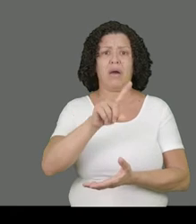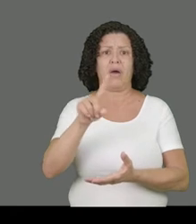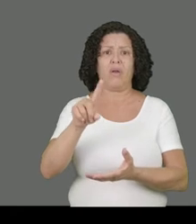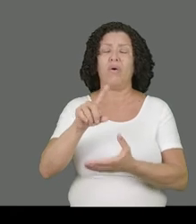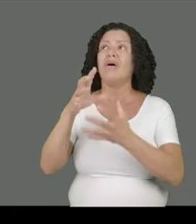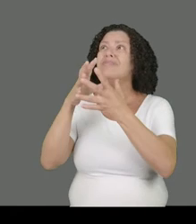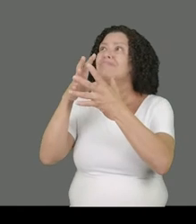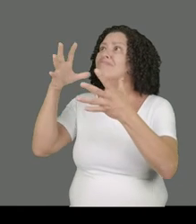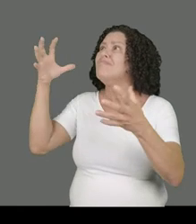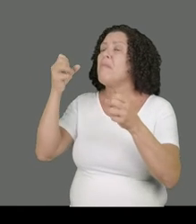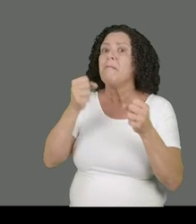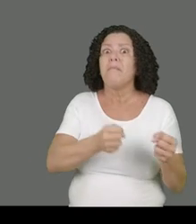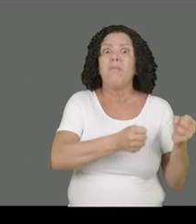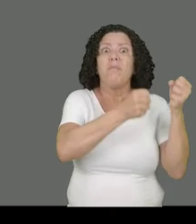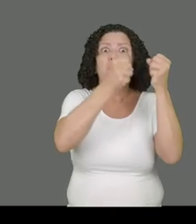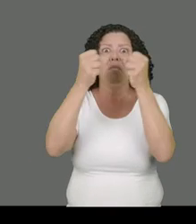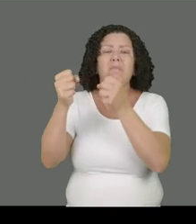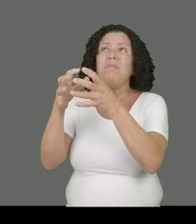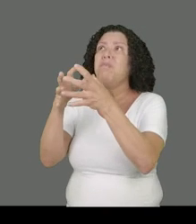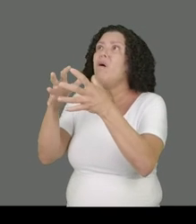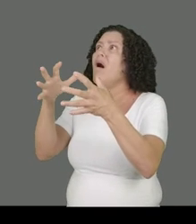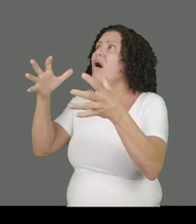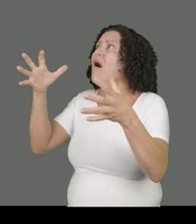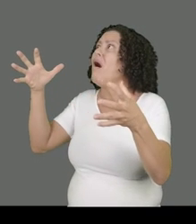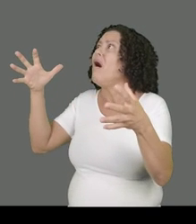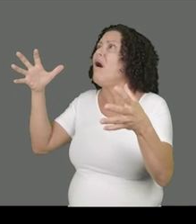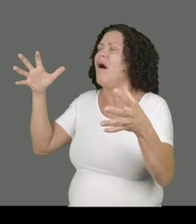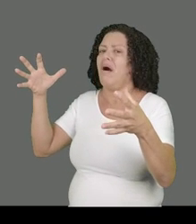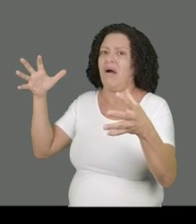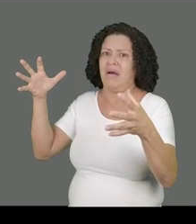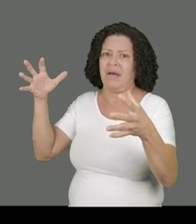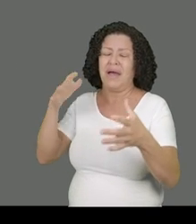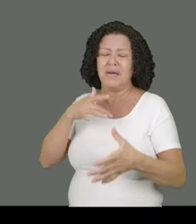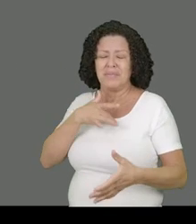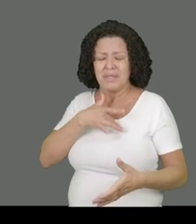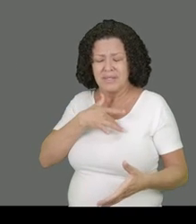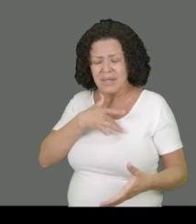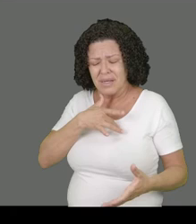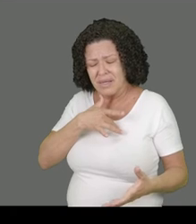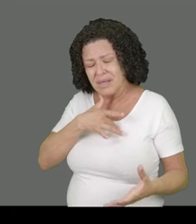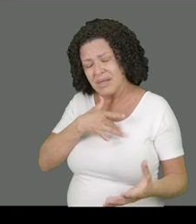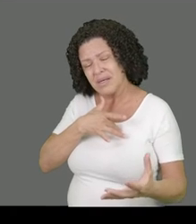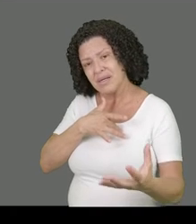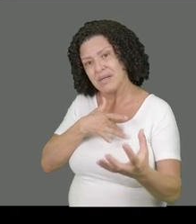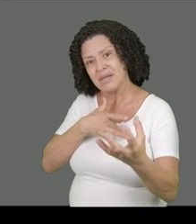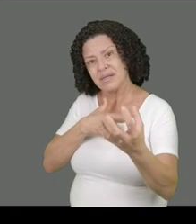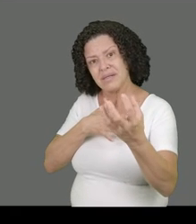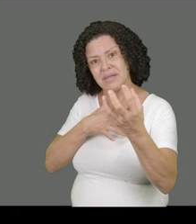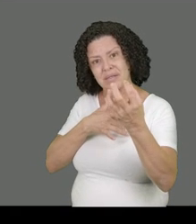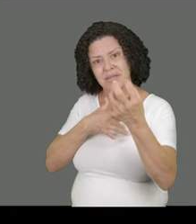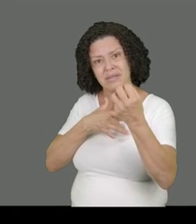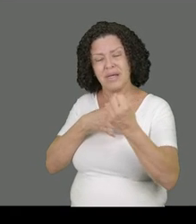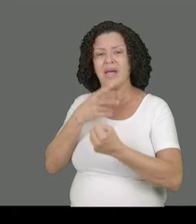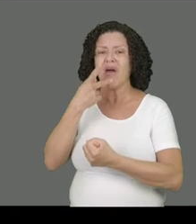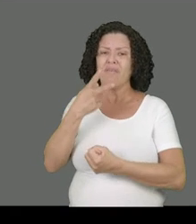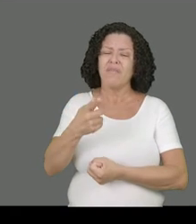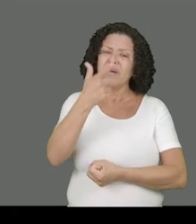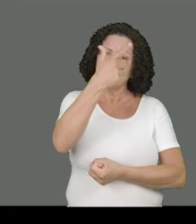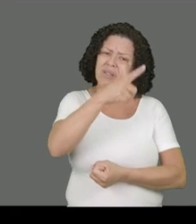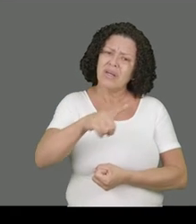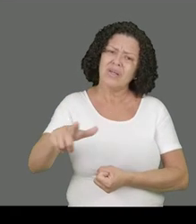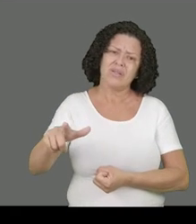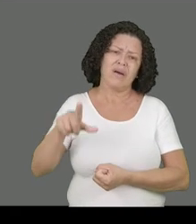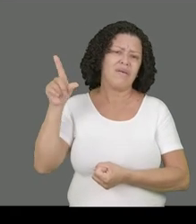uma luz maior, existe um poder maior. Ela desce em misericórdia. E tornamos